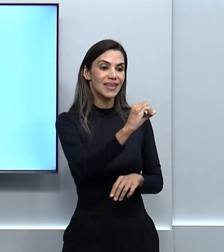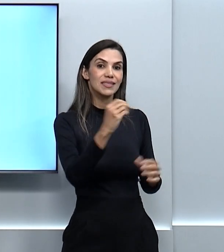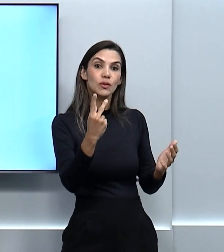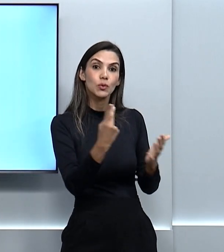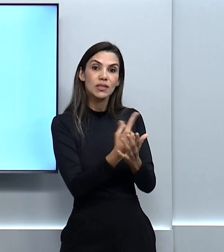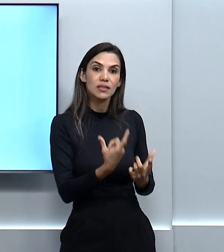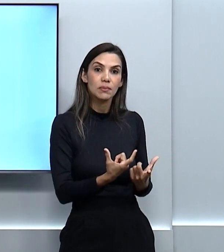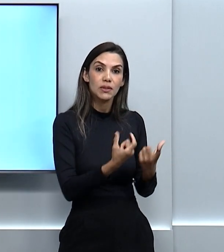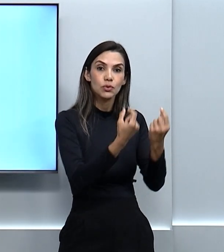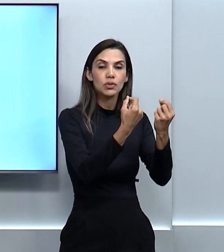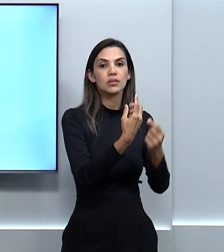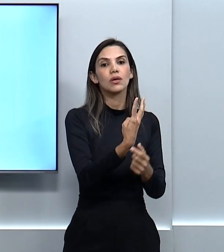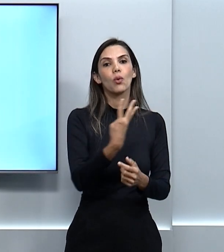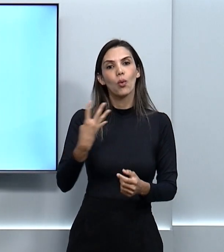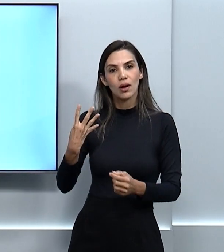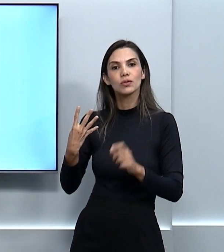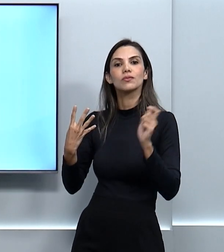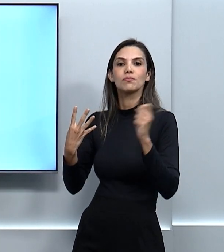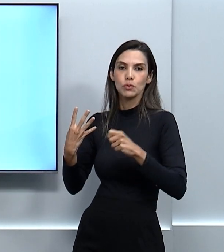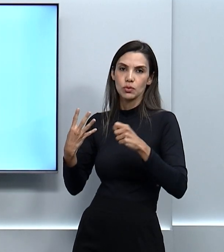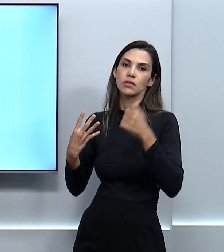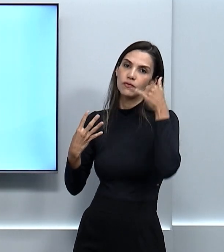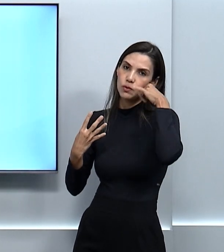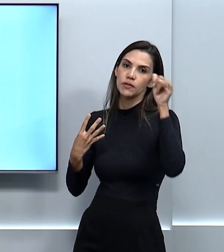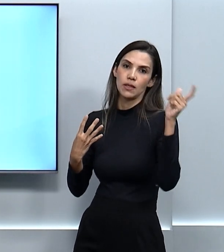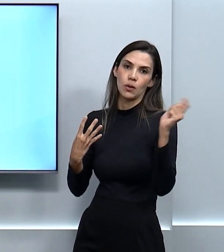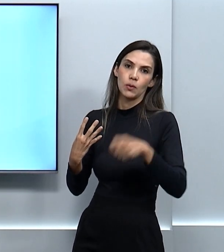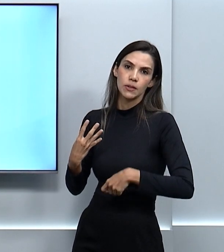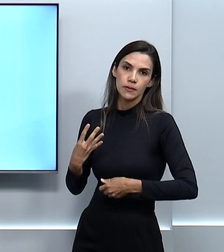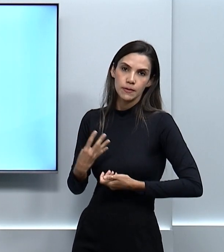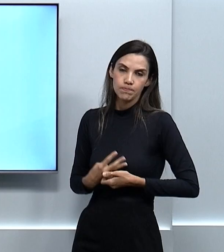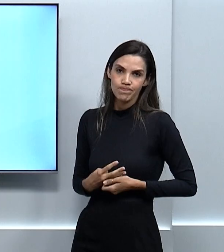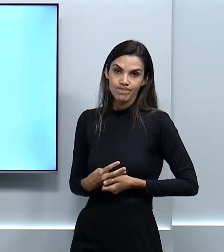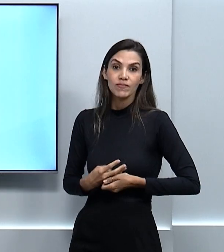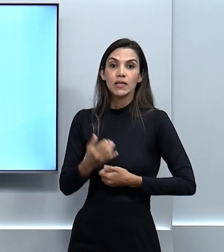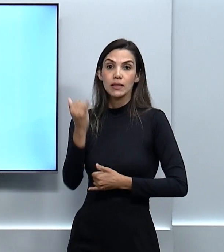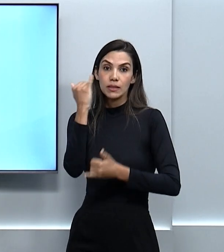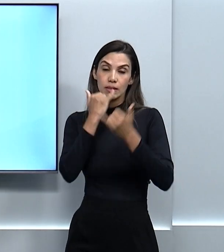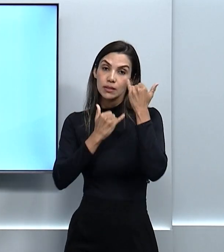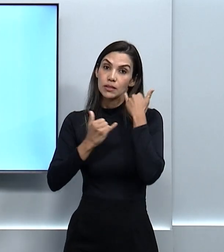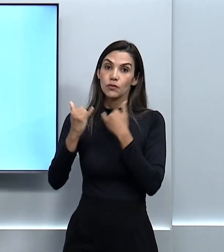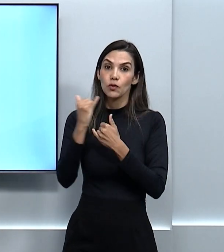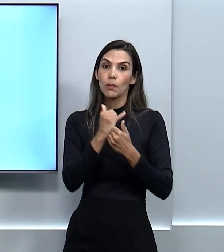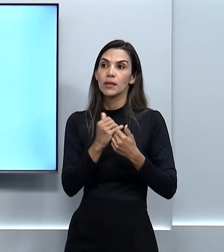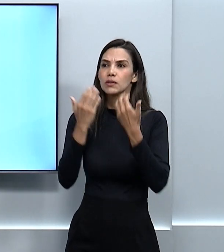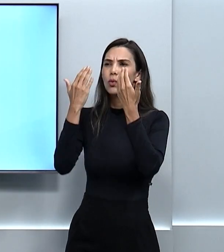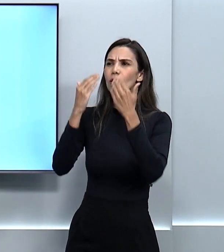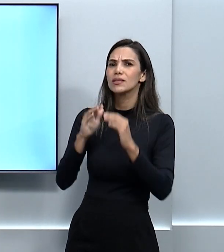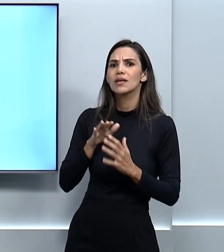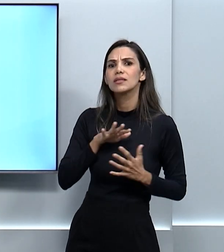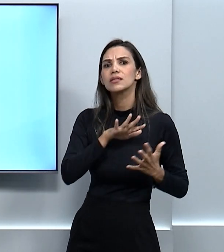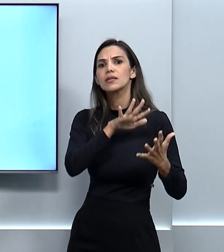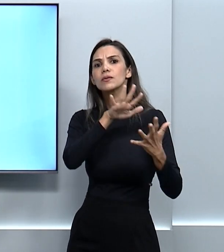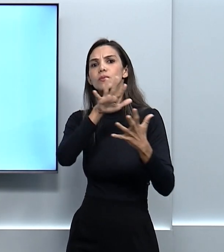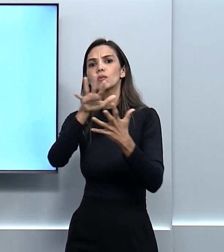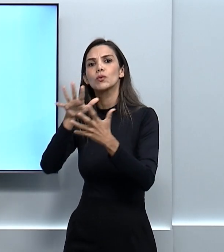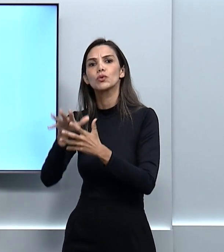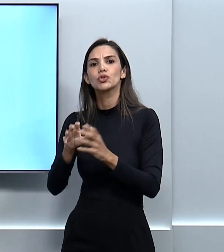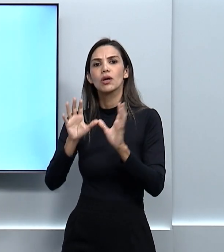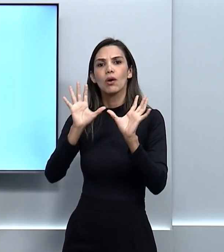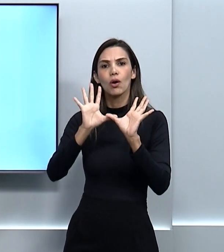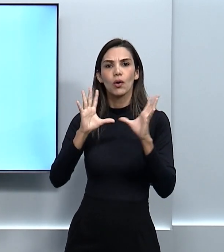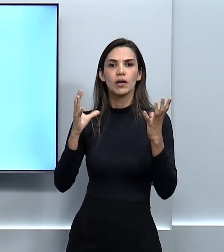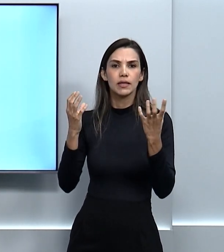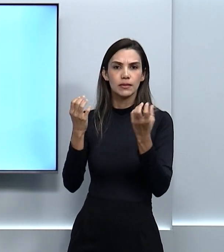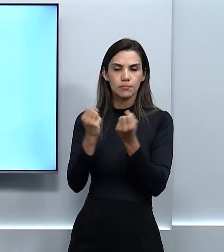de câncer no mundo, 4 poderiam ser evitados. O dado é de uma análise global feita pela Organização Mundial da